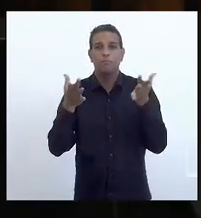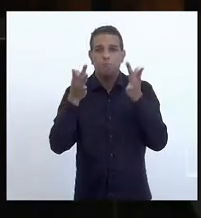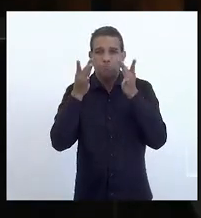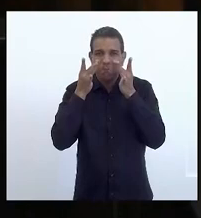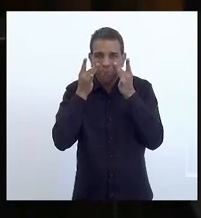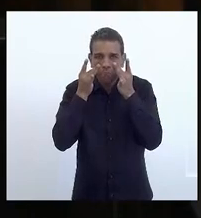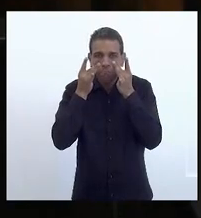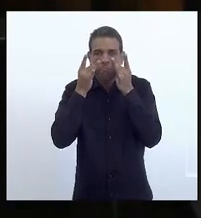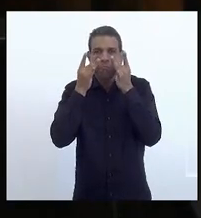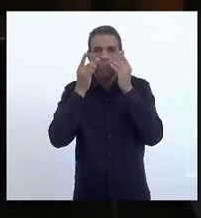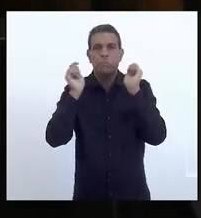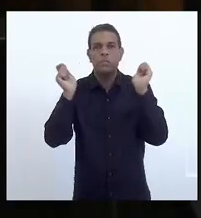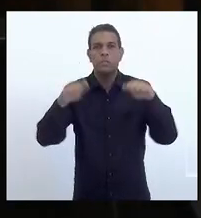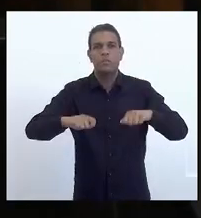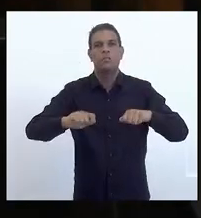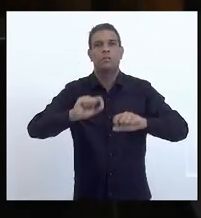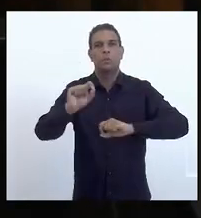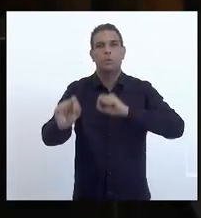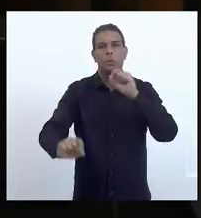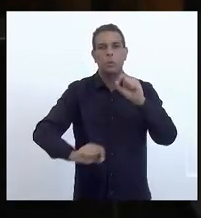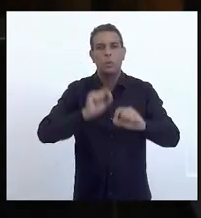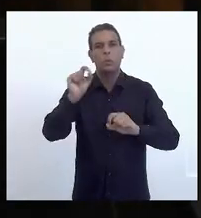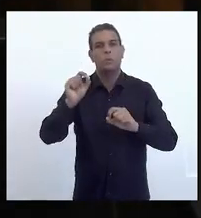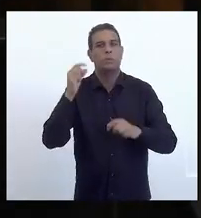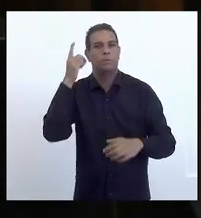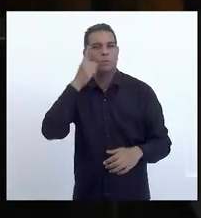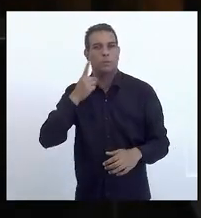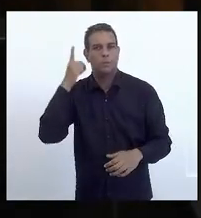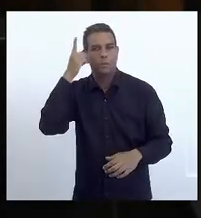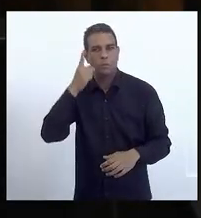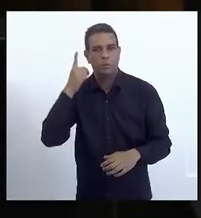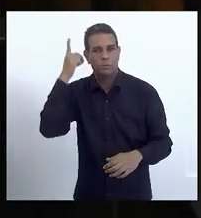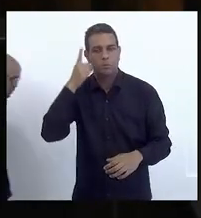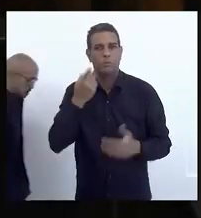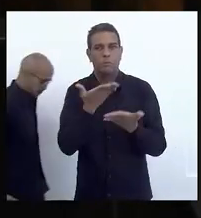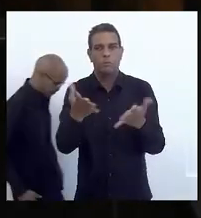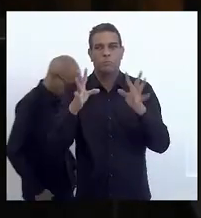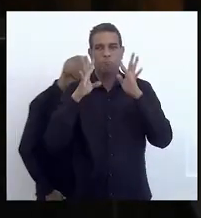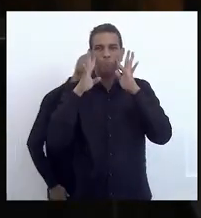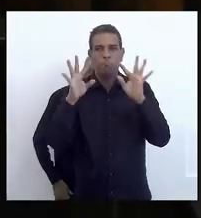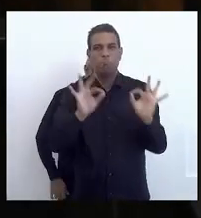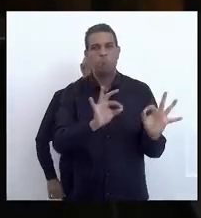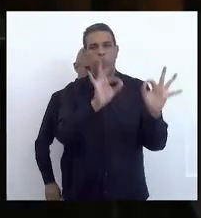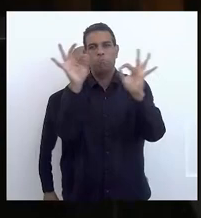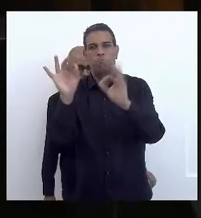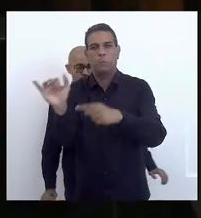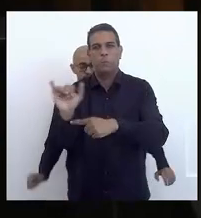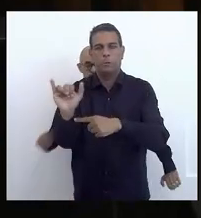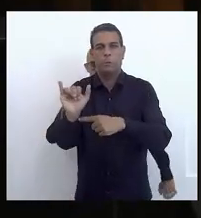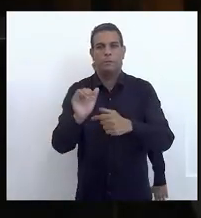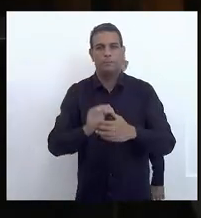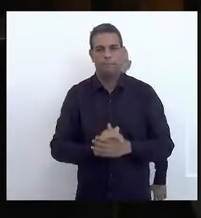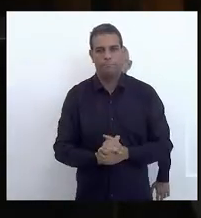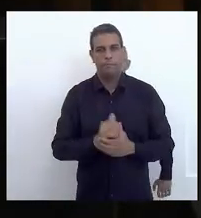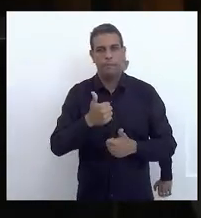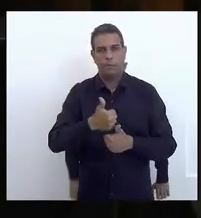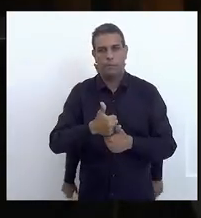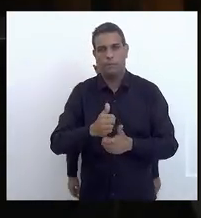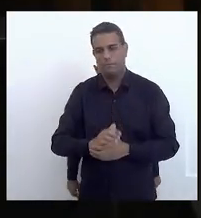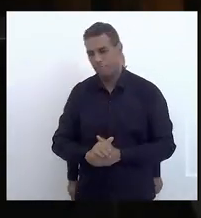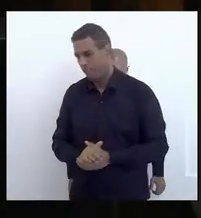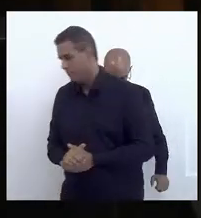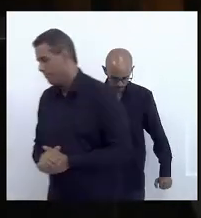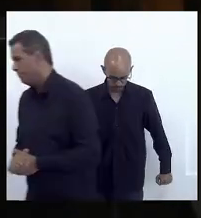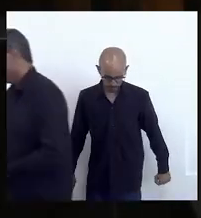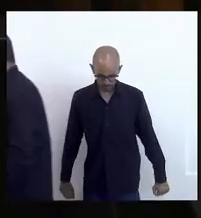e senhoras e senhores deputados que nos assistem de forma remota, senhores que